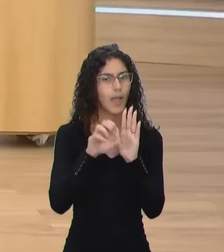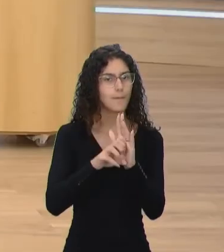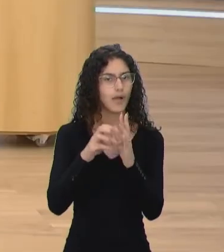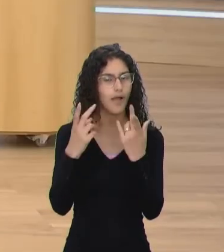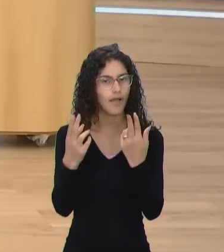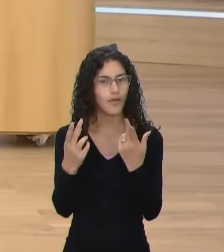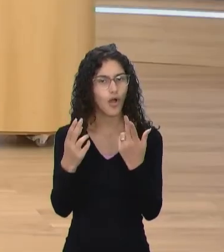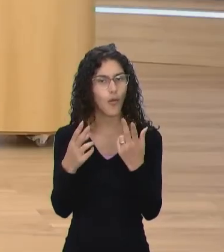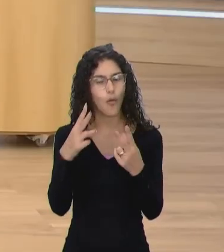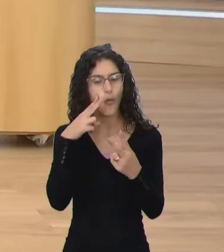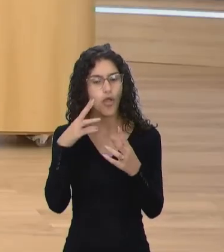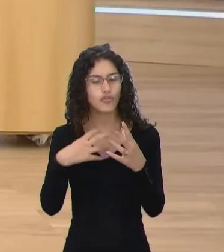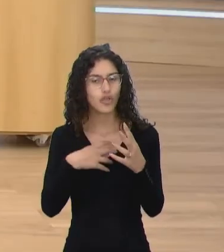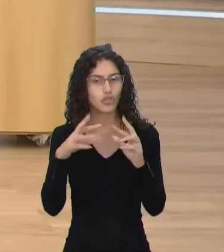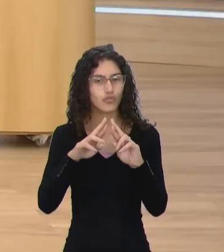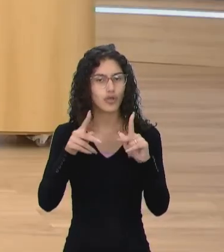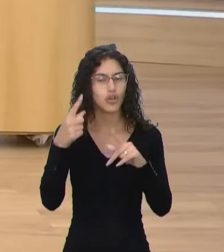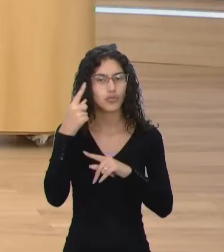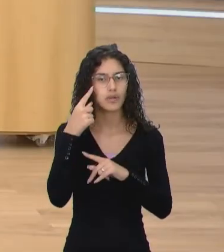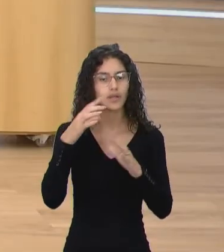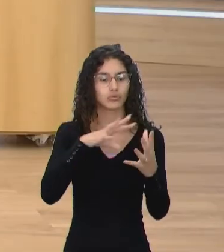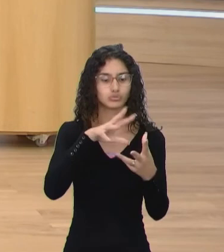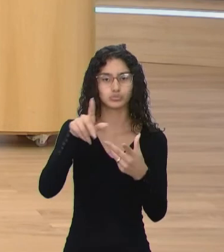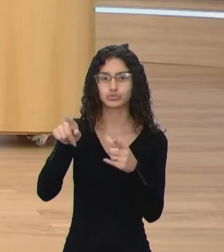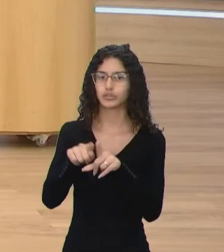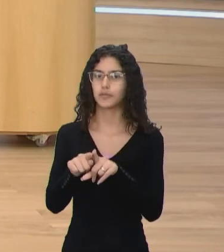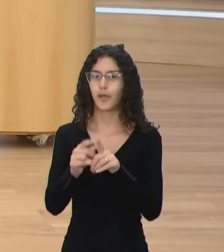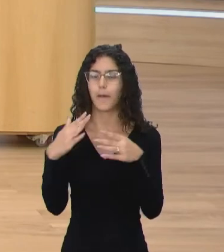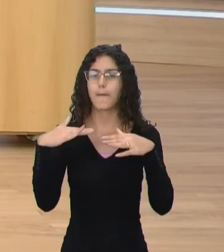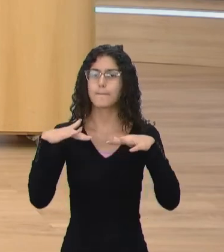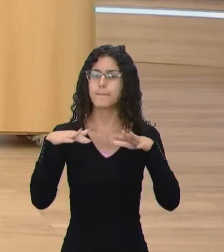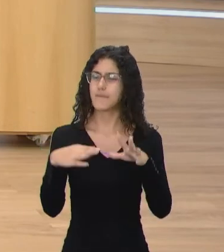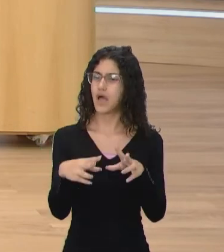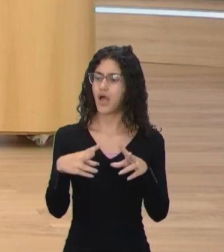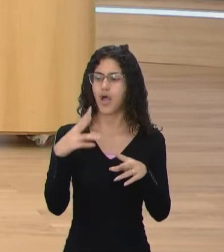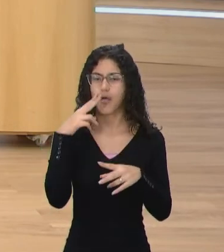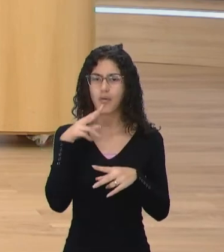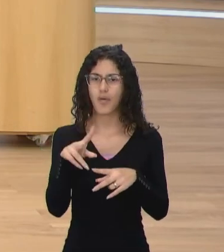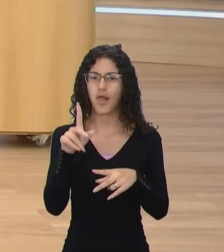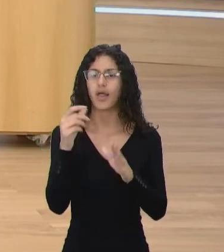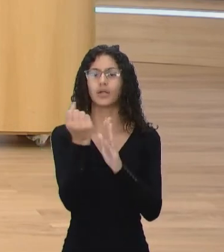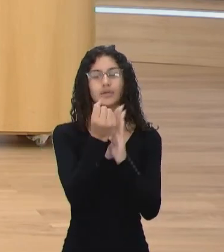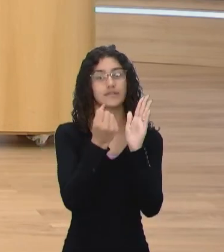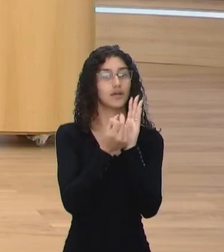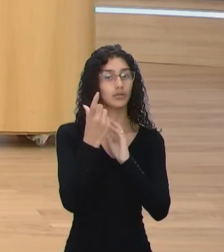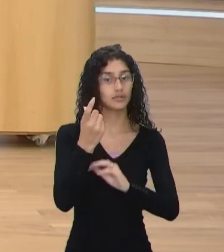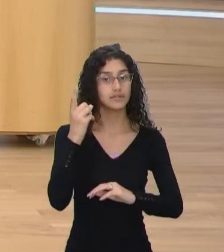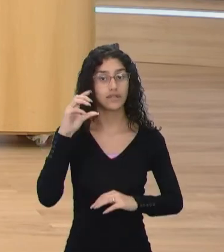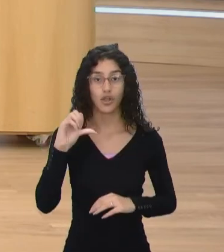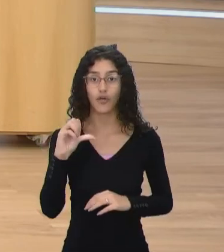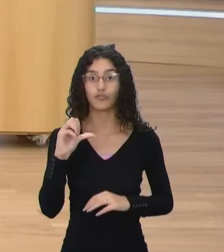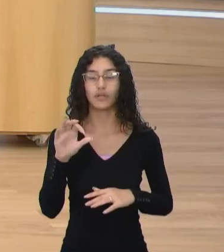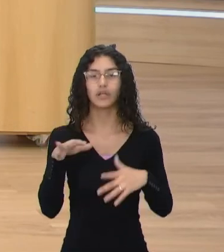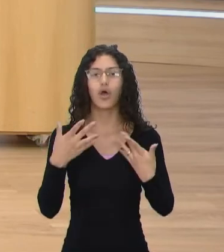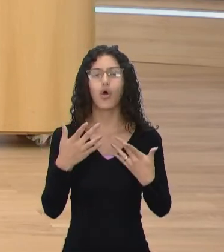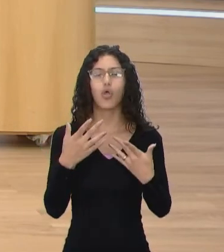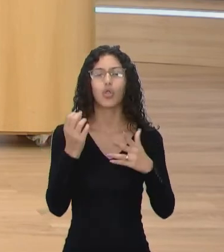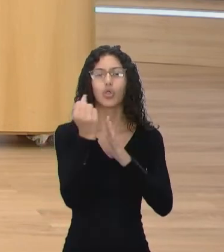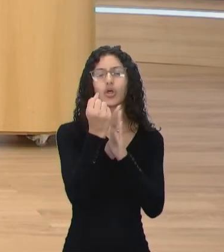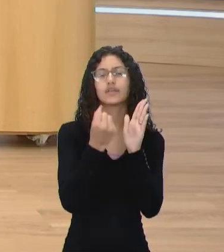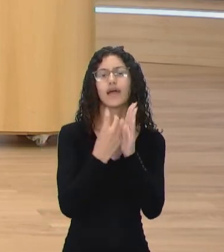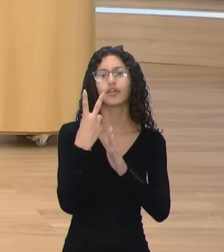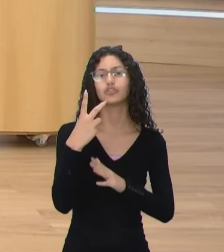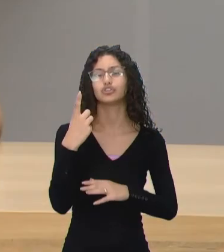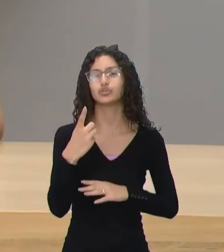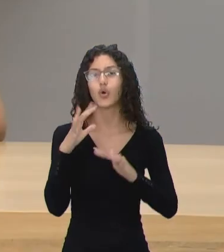visões diferentes de mundo. Mas essas visões elas são do século XIX. Então, será que no século XXI